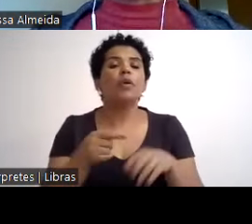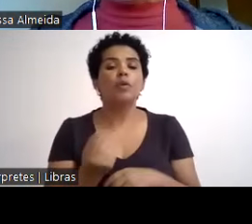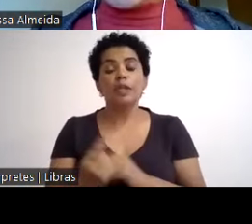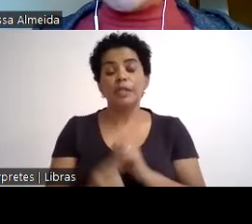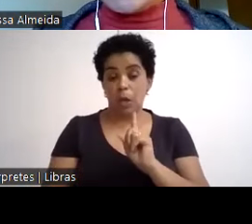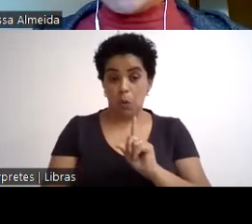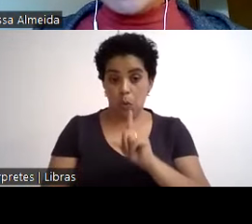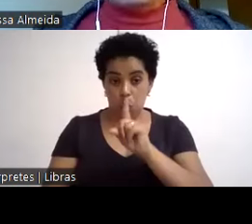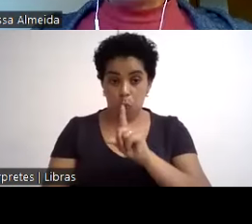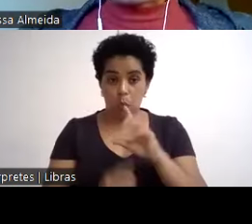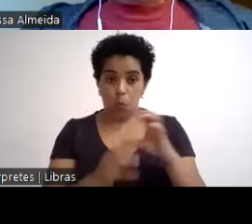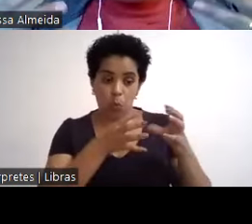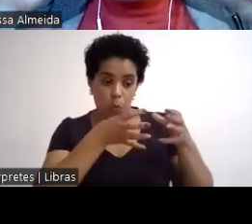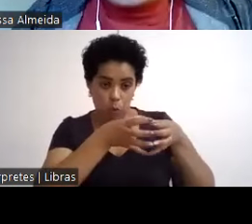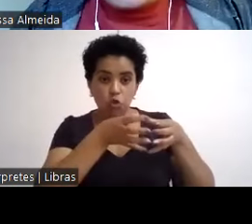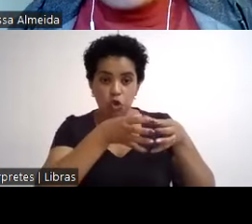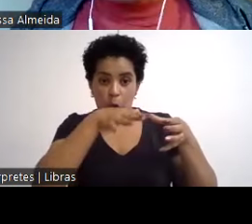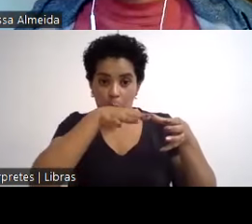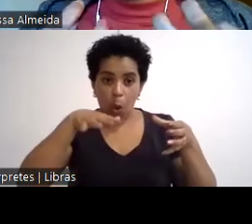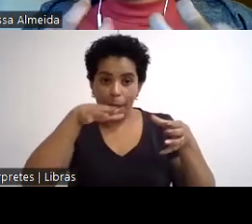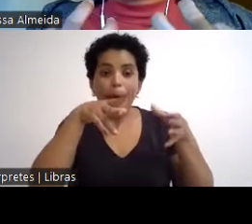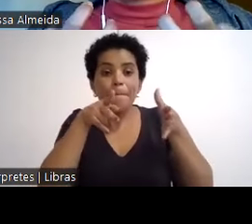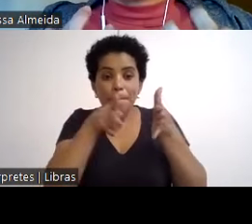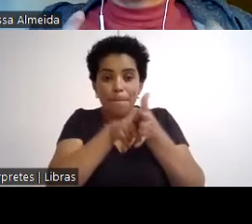um ambiente propício